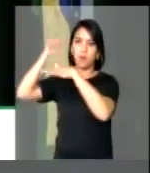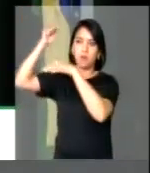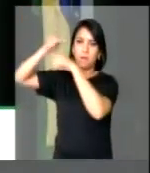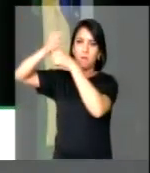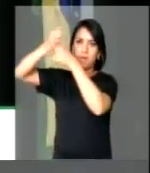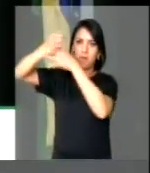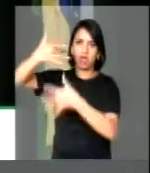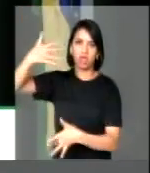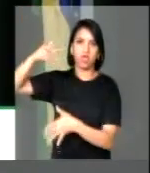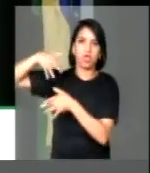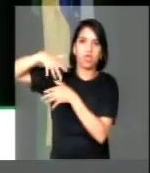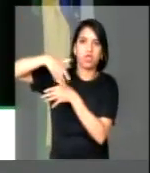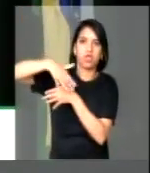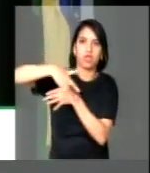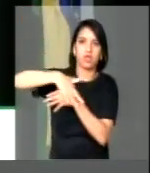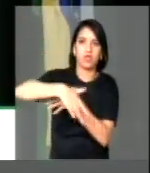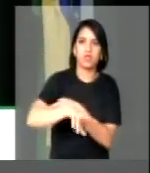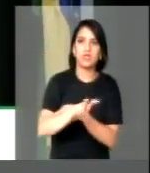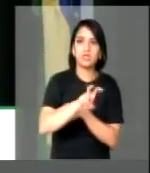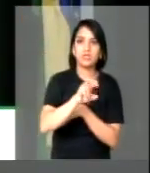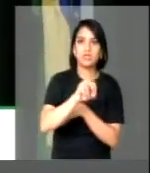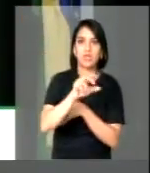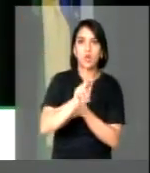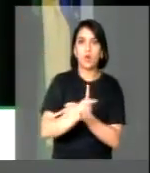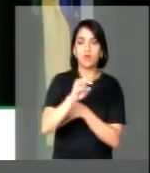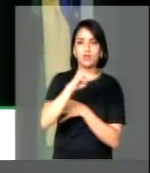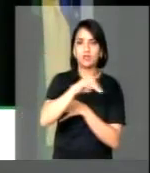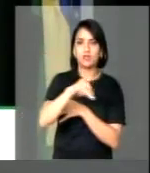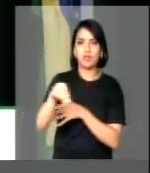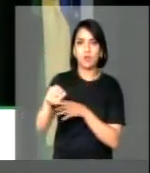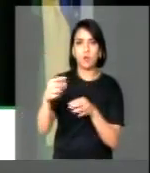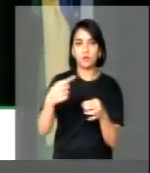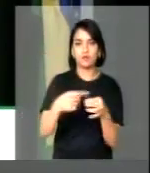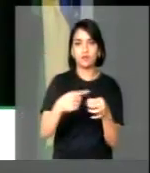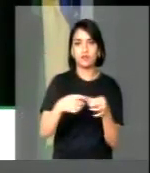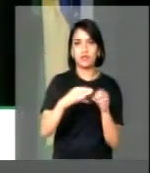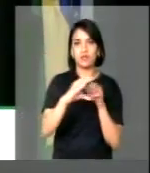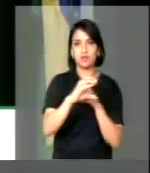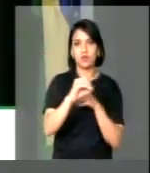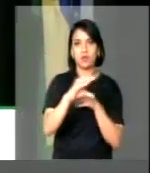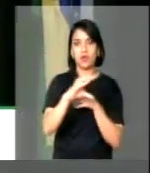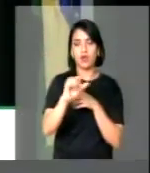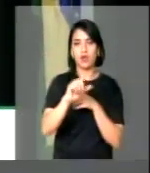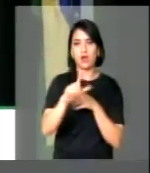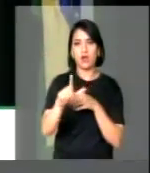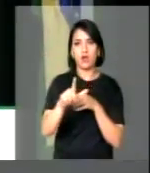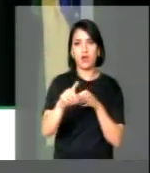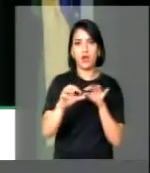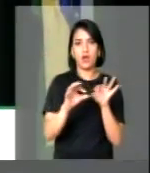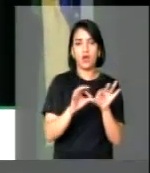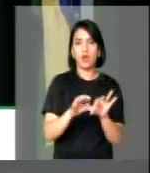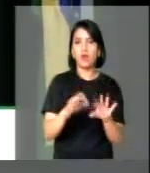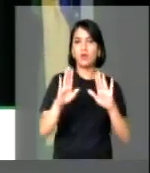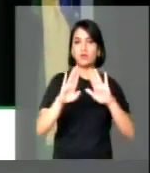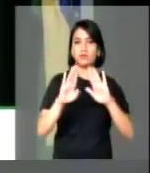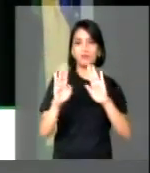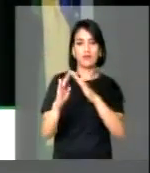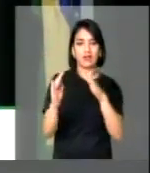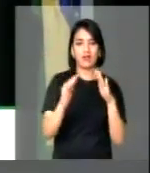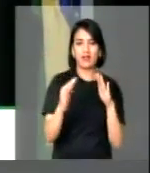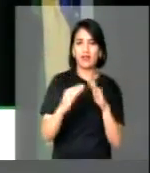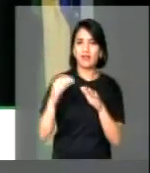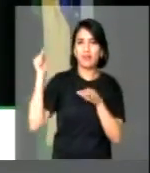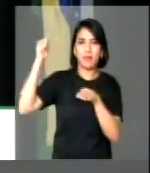2009. A água inundou 50 quilômetros da cidade de Cocal da estação e deixou 80